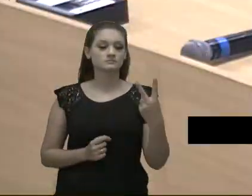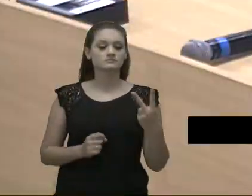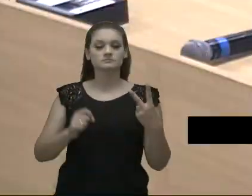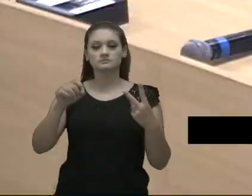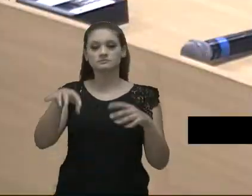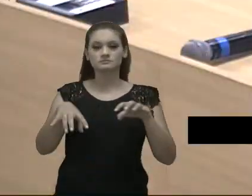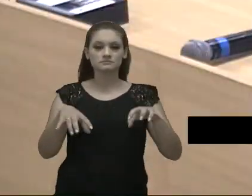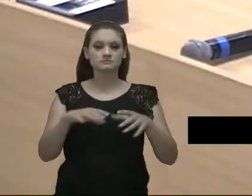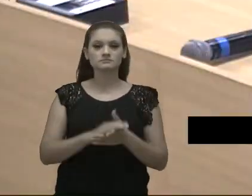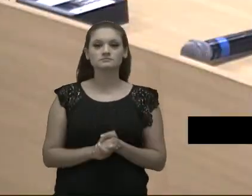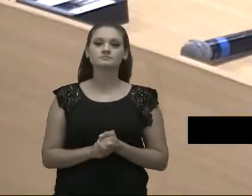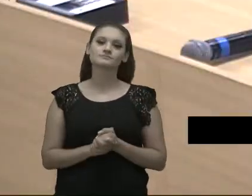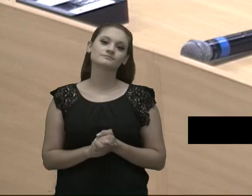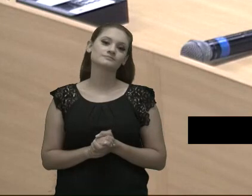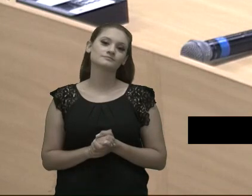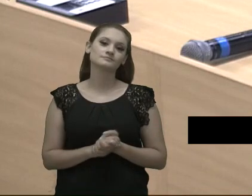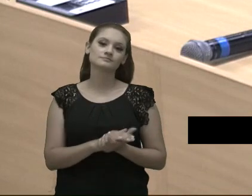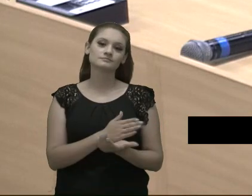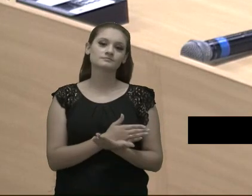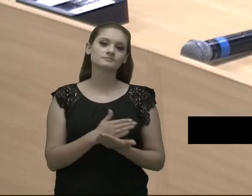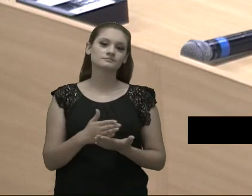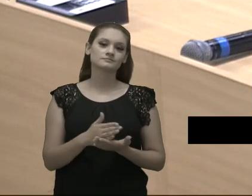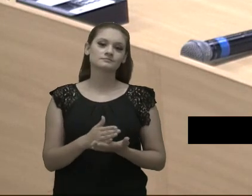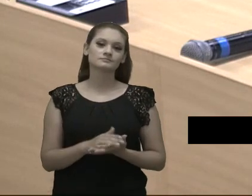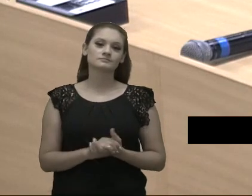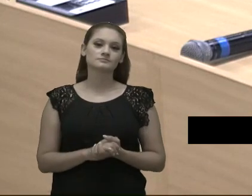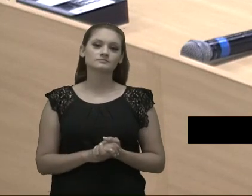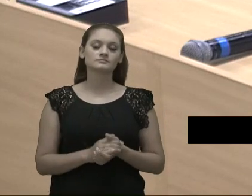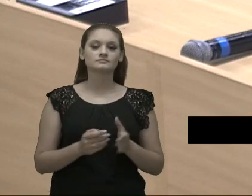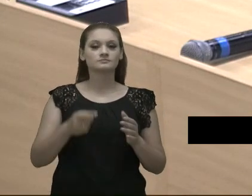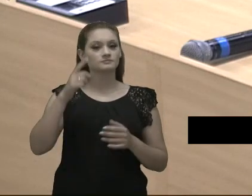Tá, joia. Então vamos lá. Vamos dar o início aqui. No dia